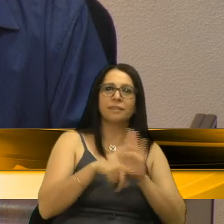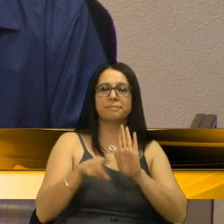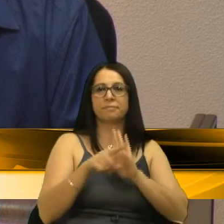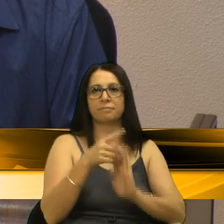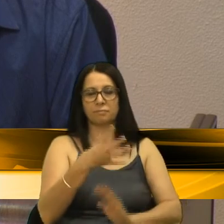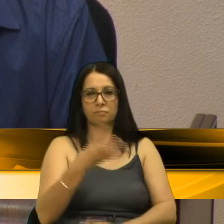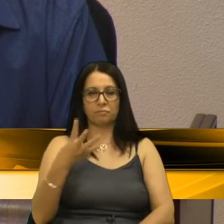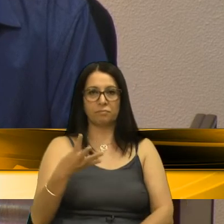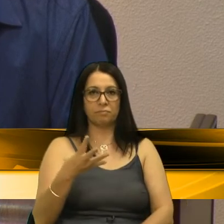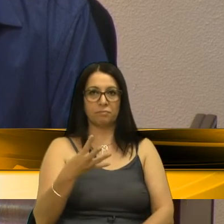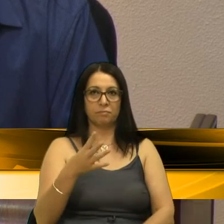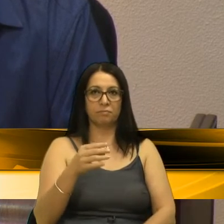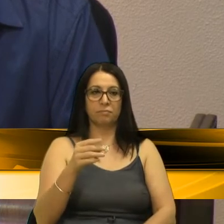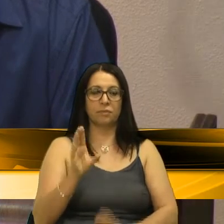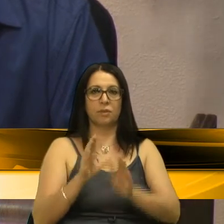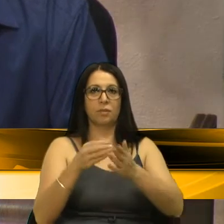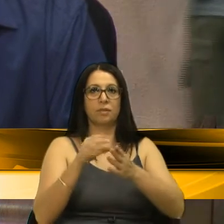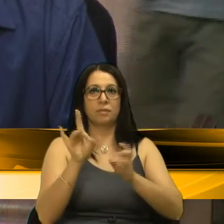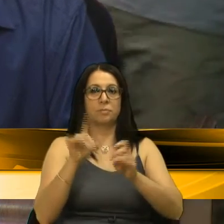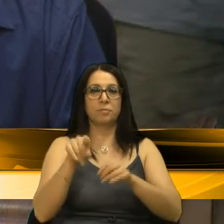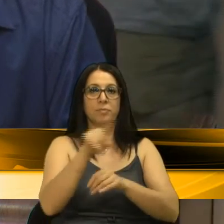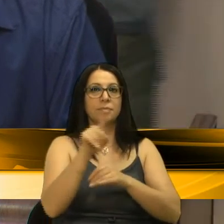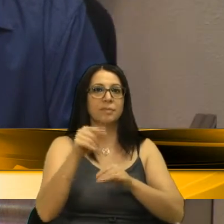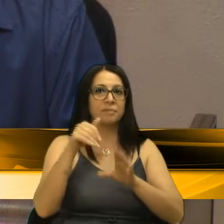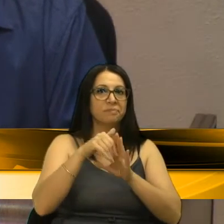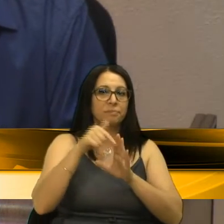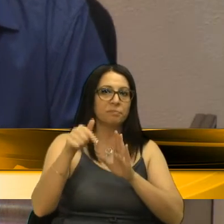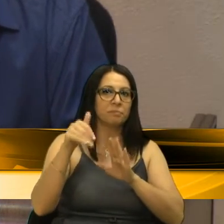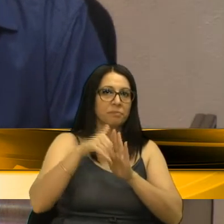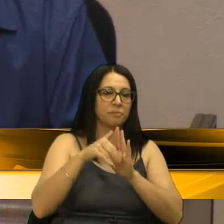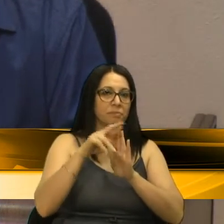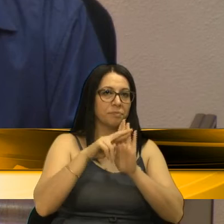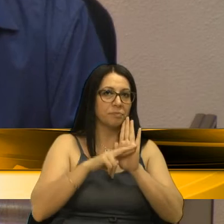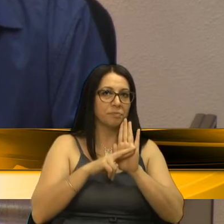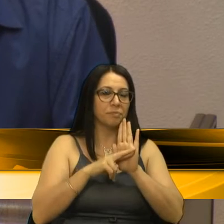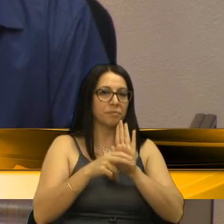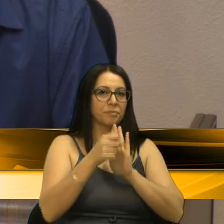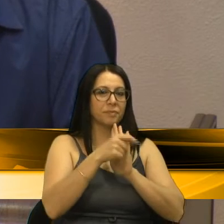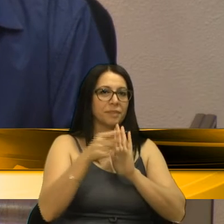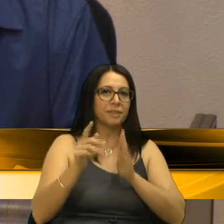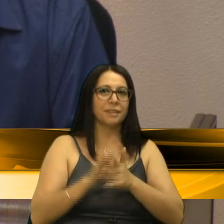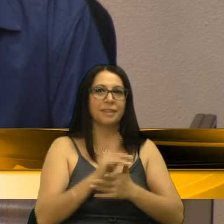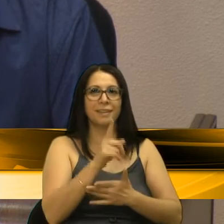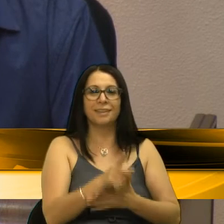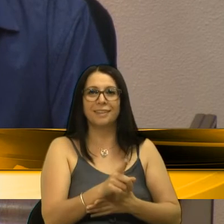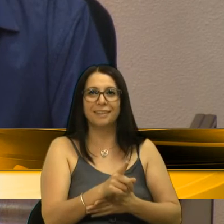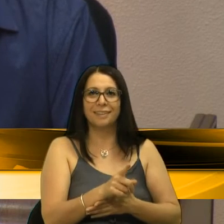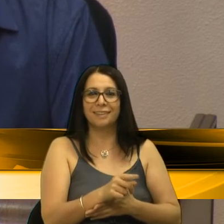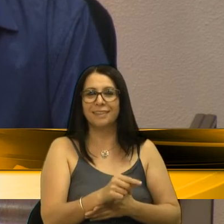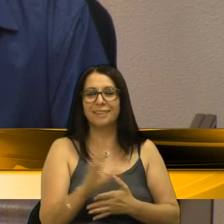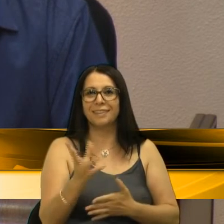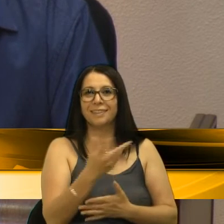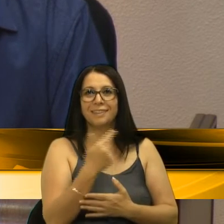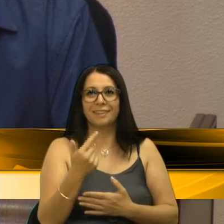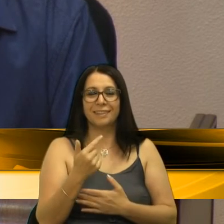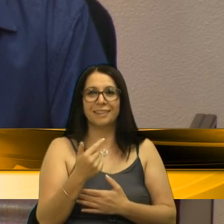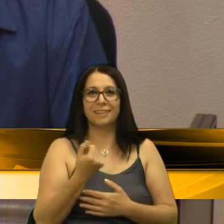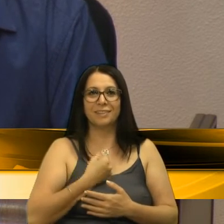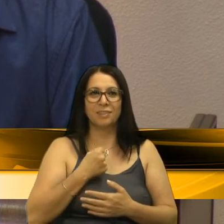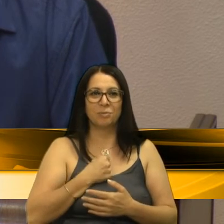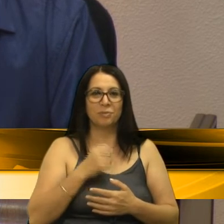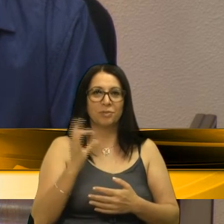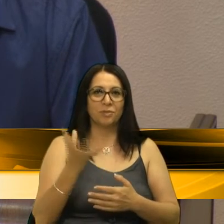quórum especial ou maioria qualificada de votos, observados os seguintes critérios. A, entender-se por maioria simples o número inteiro e